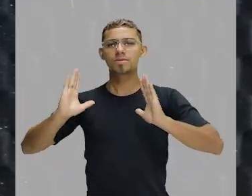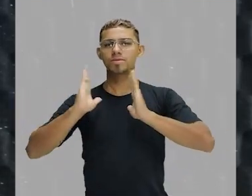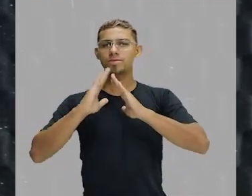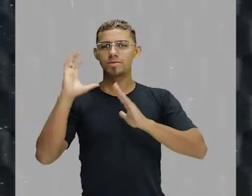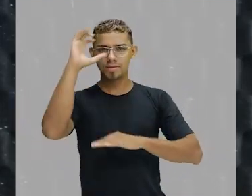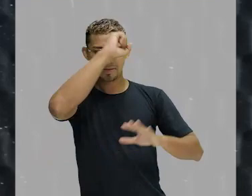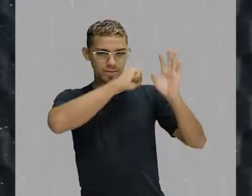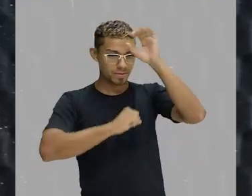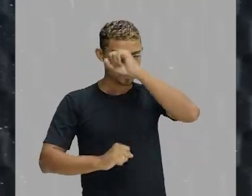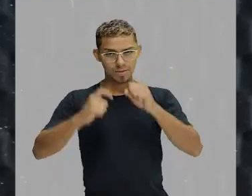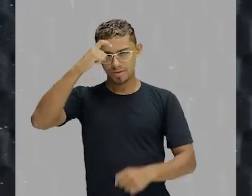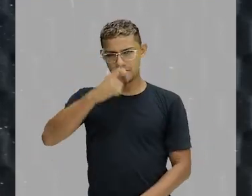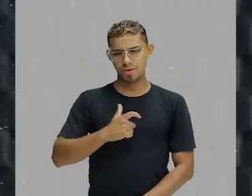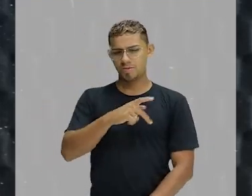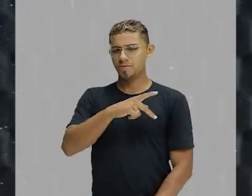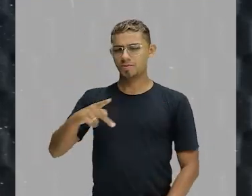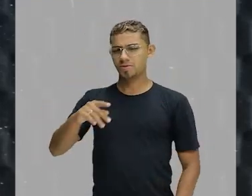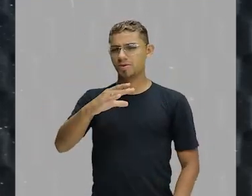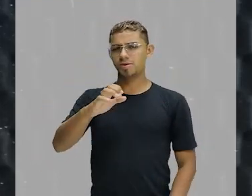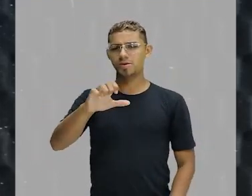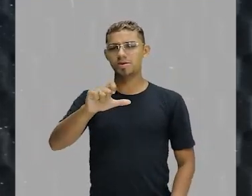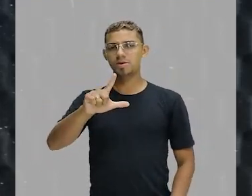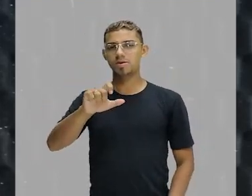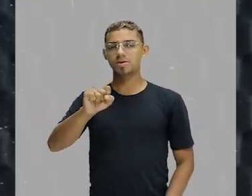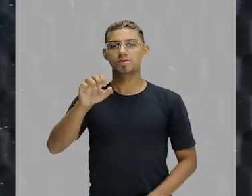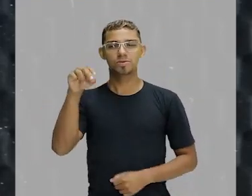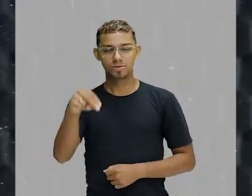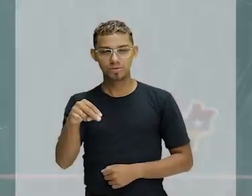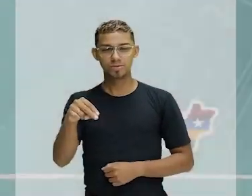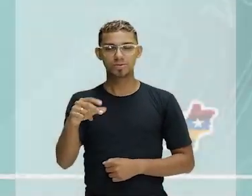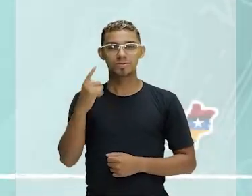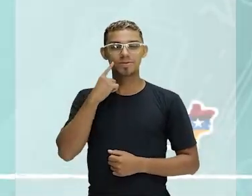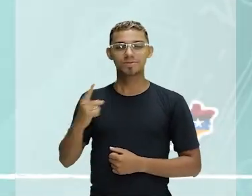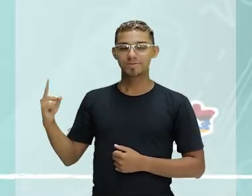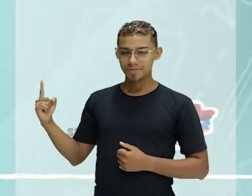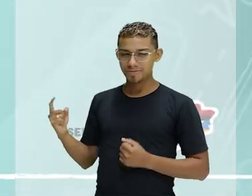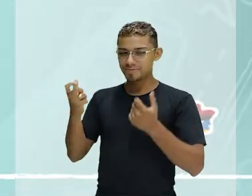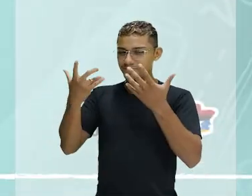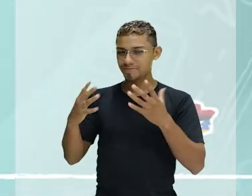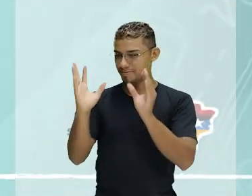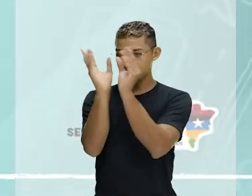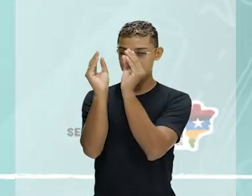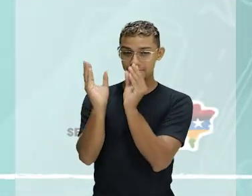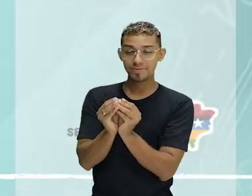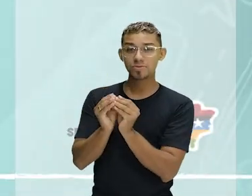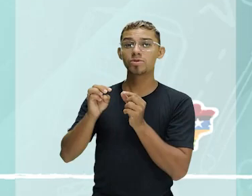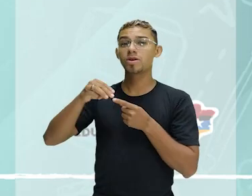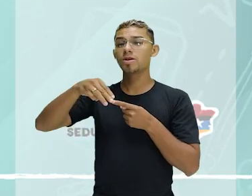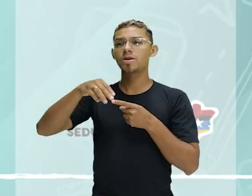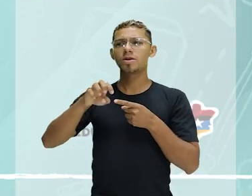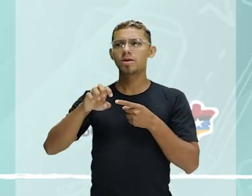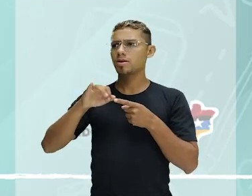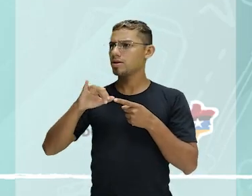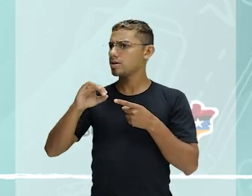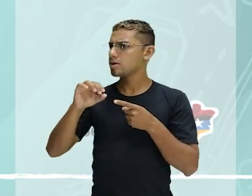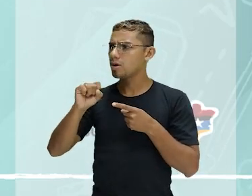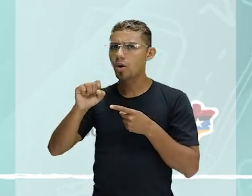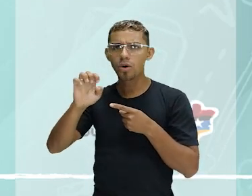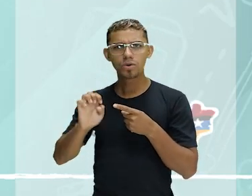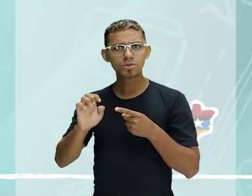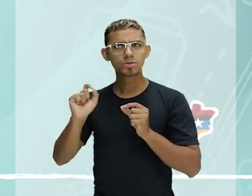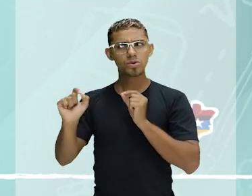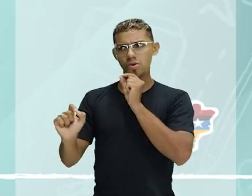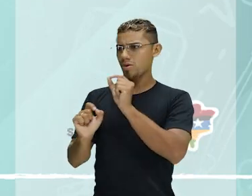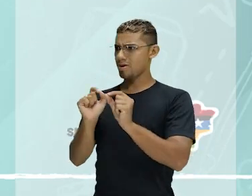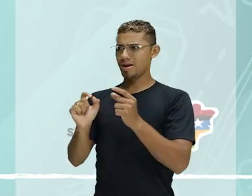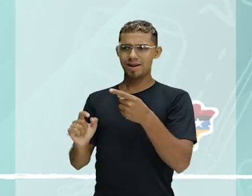Biologia. Nessa aula eu quero que vocês fiquem ligados porque nós vamos ter uma revisão sobre meiose. Nós estamos trabalhando